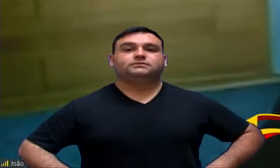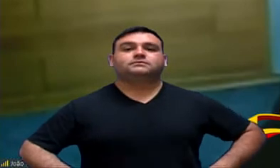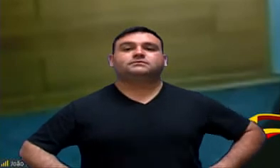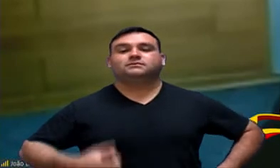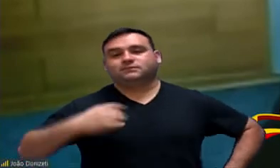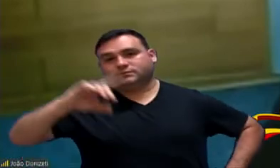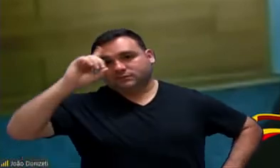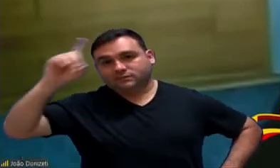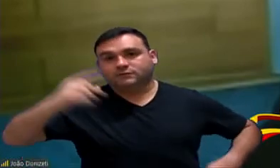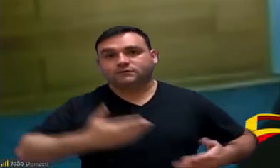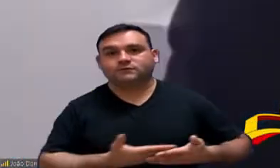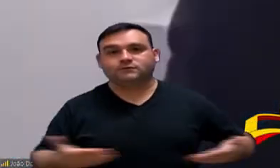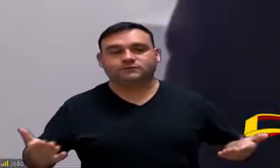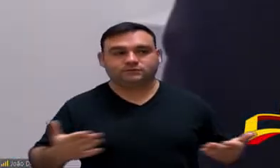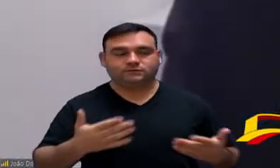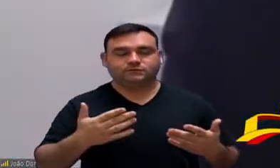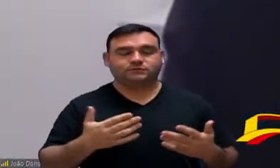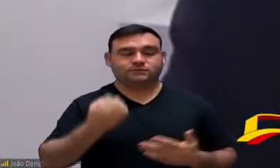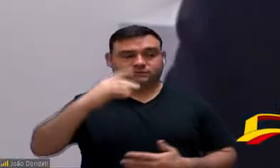Bom dia a todos, bom dia